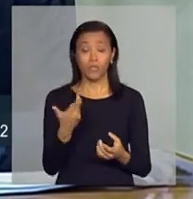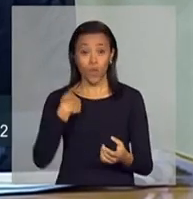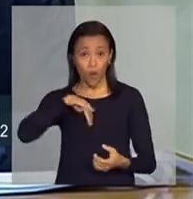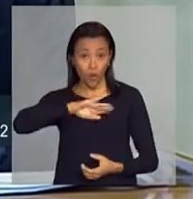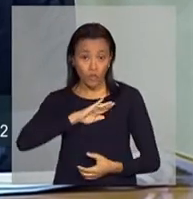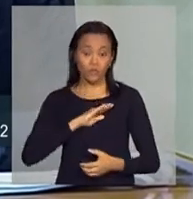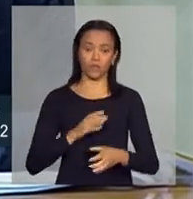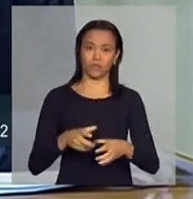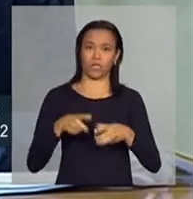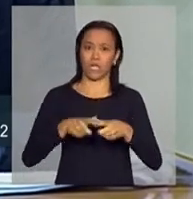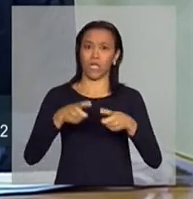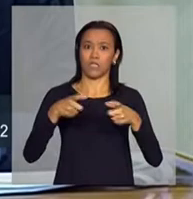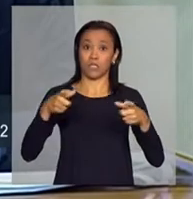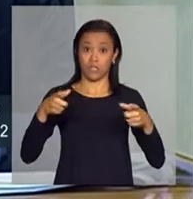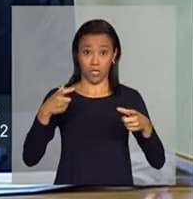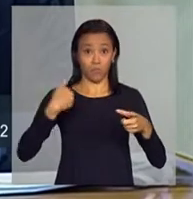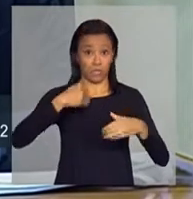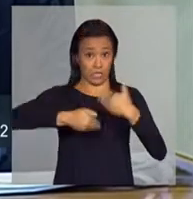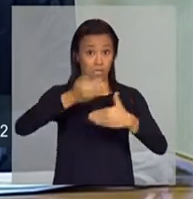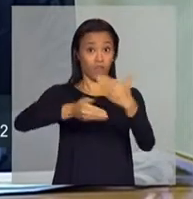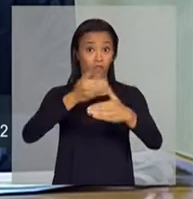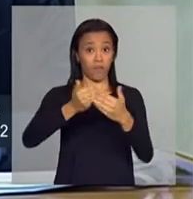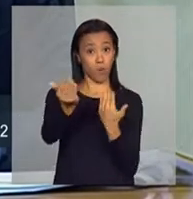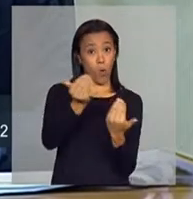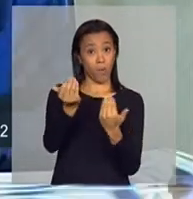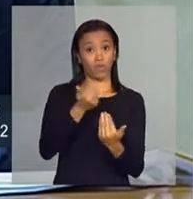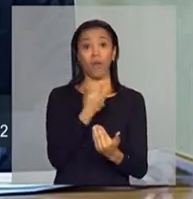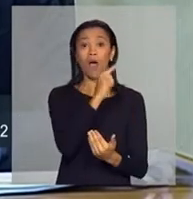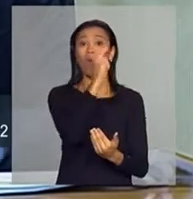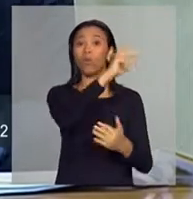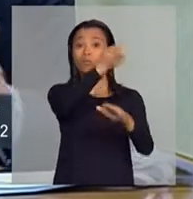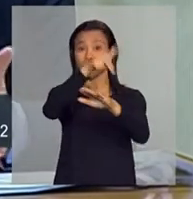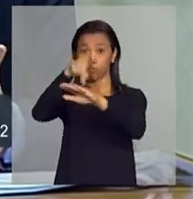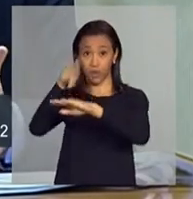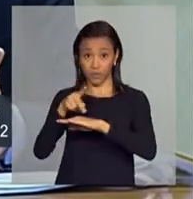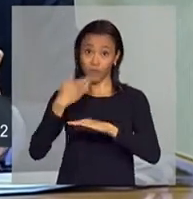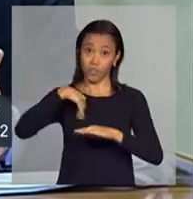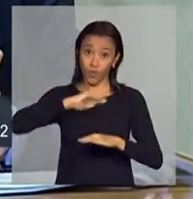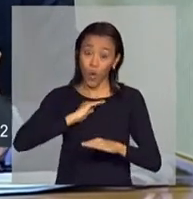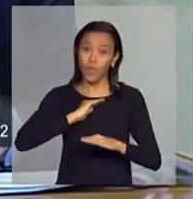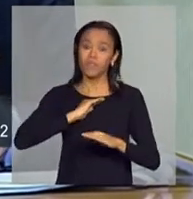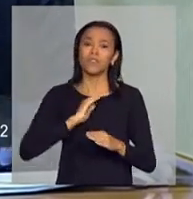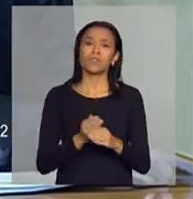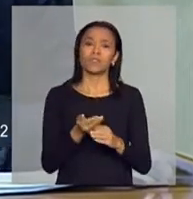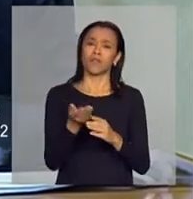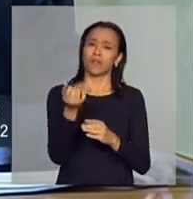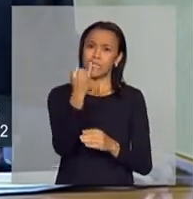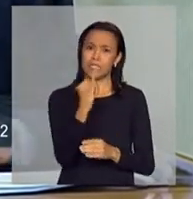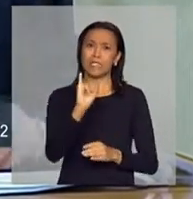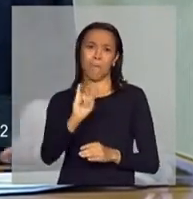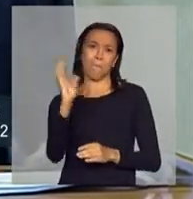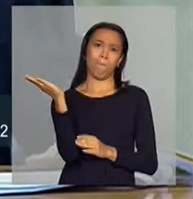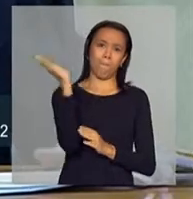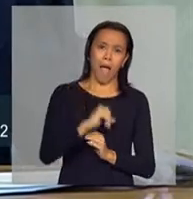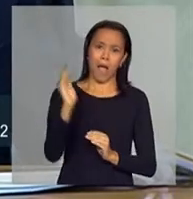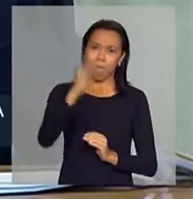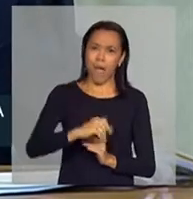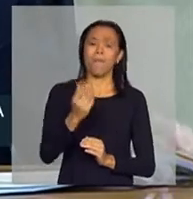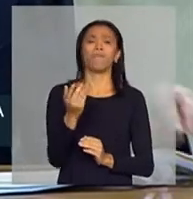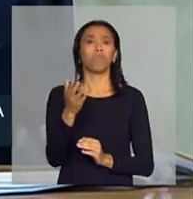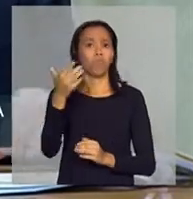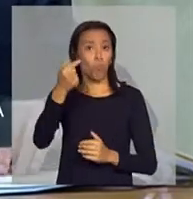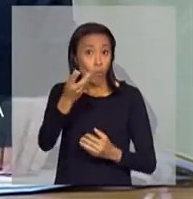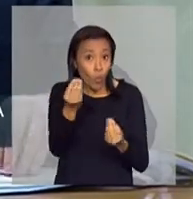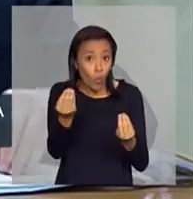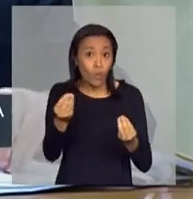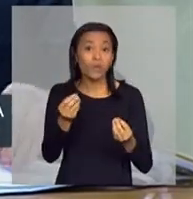uma boa parte dos países Então significa que nós importamos mais e conseguimos exportar